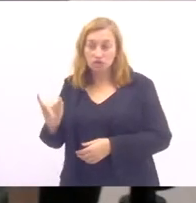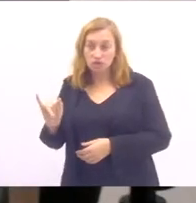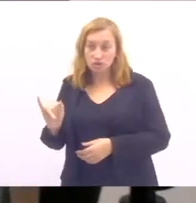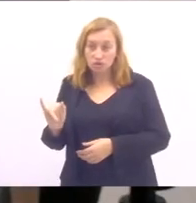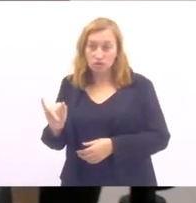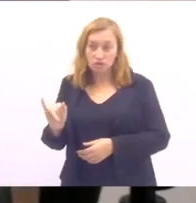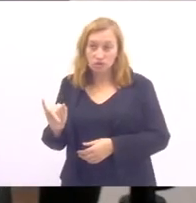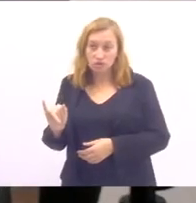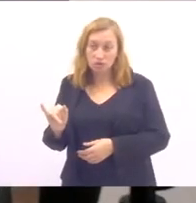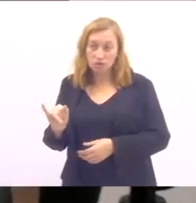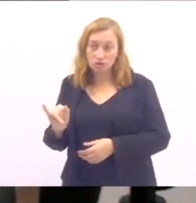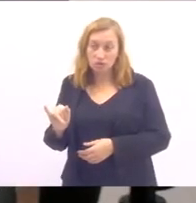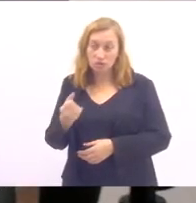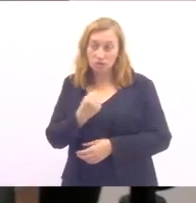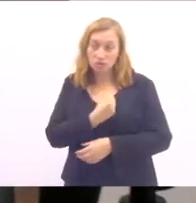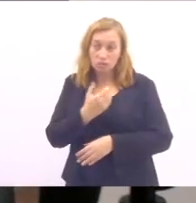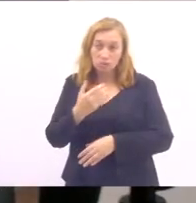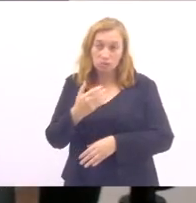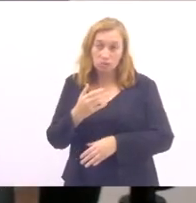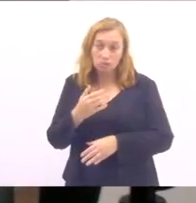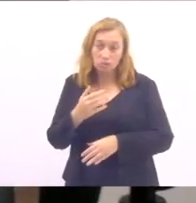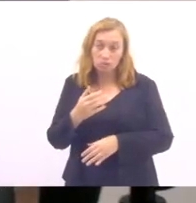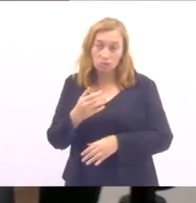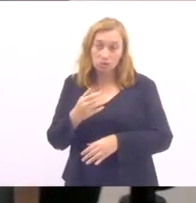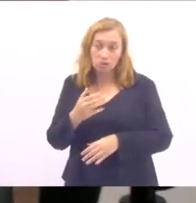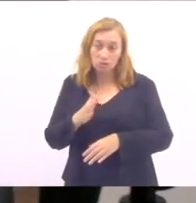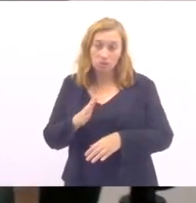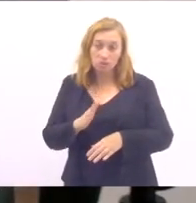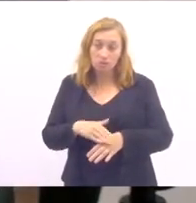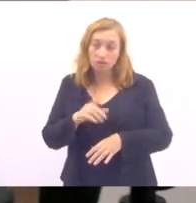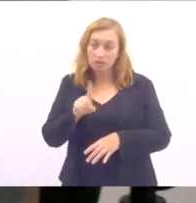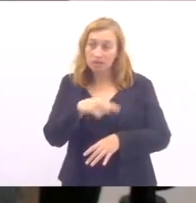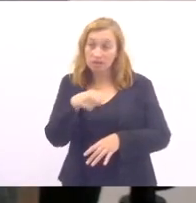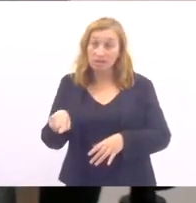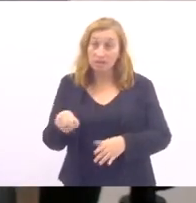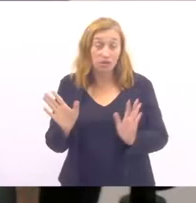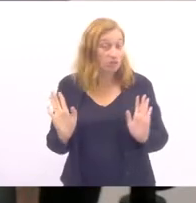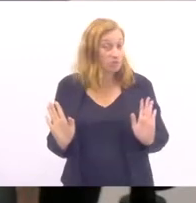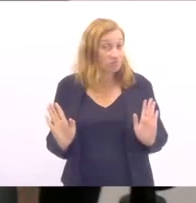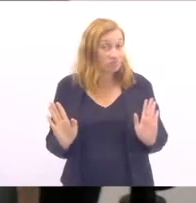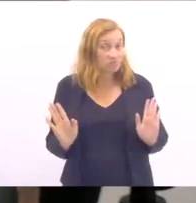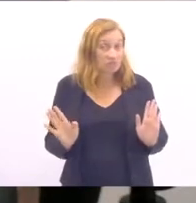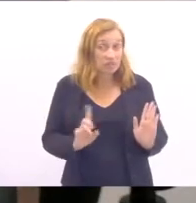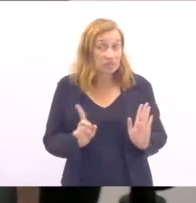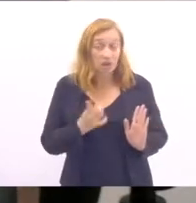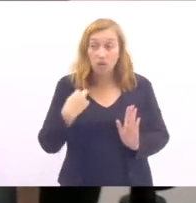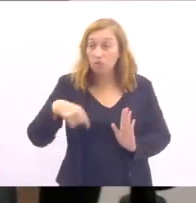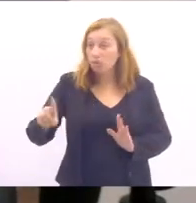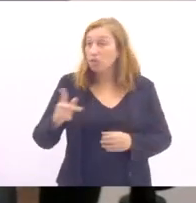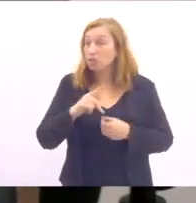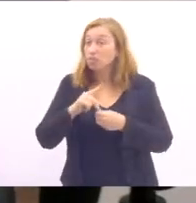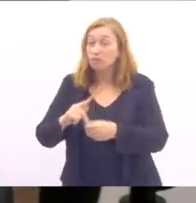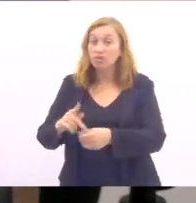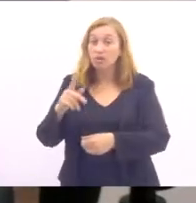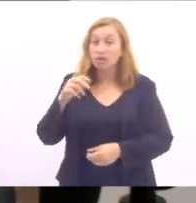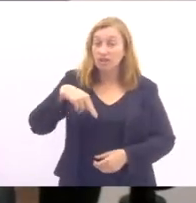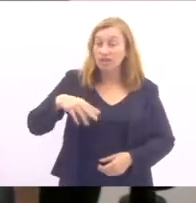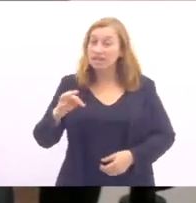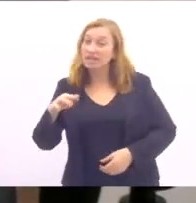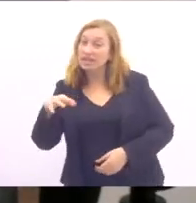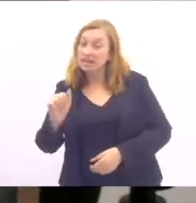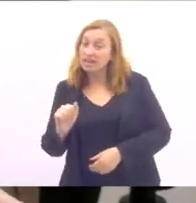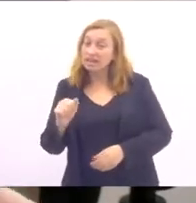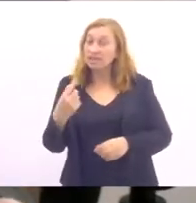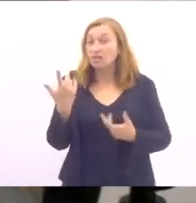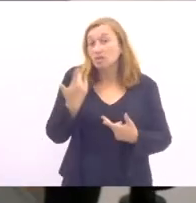o CONDIR sancionou a resolução CES e INEA 43. Não foi ao procurador Quintanilha, naturalmente,